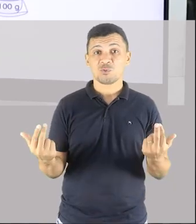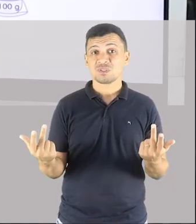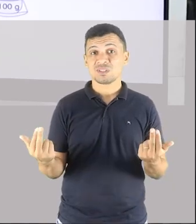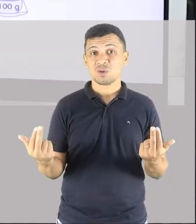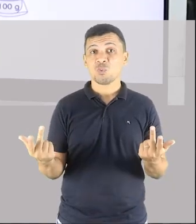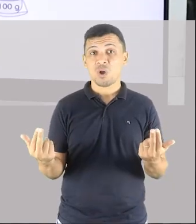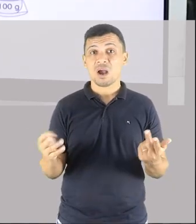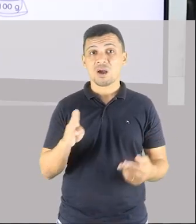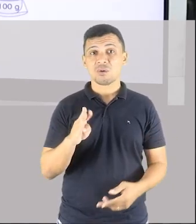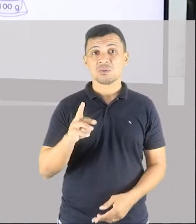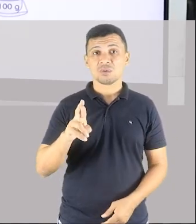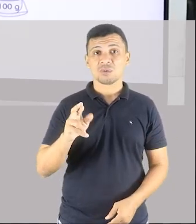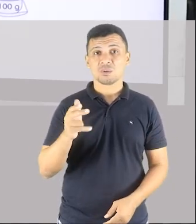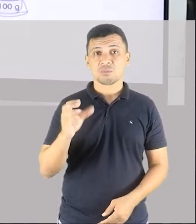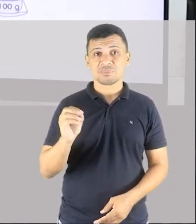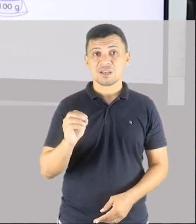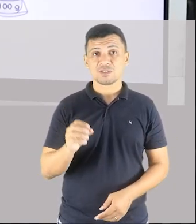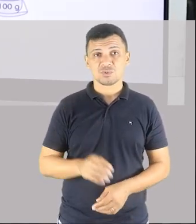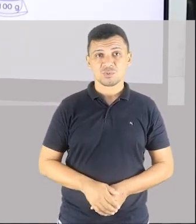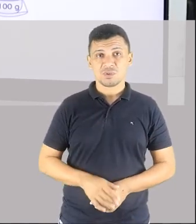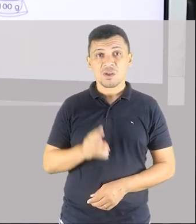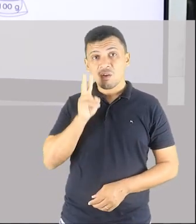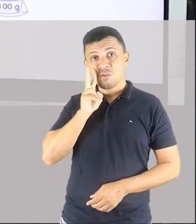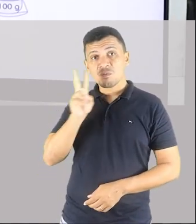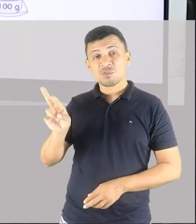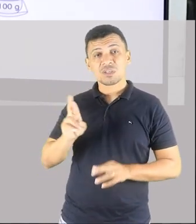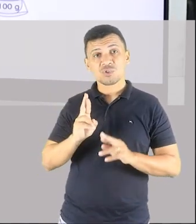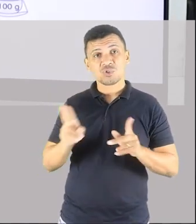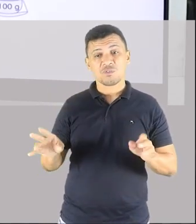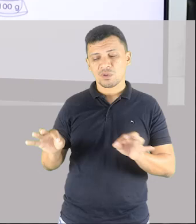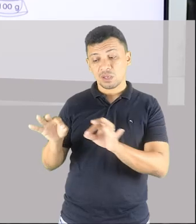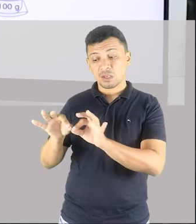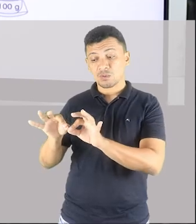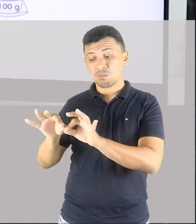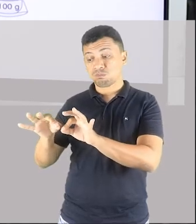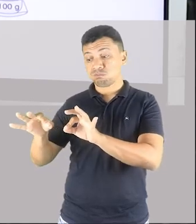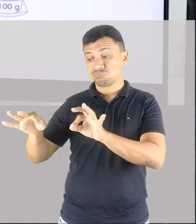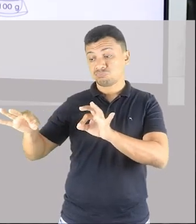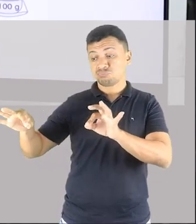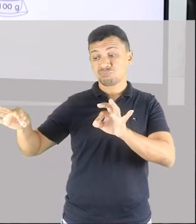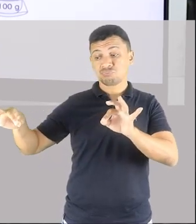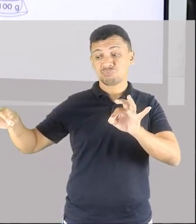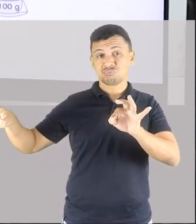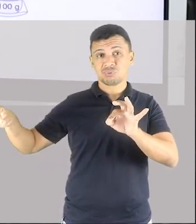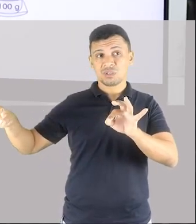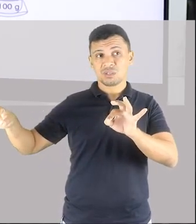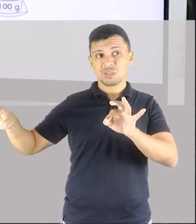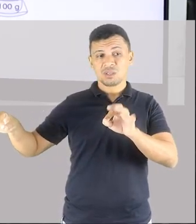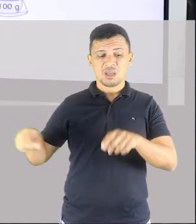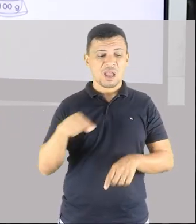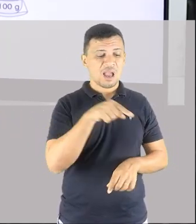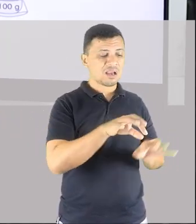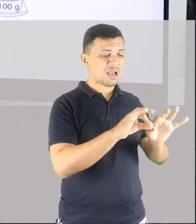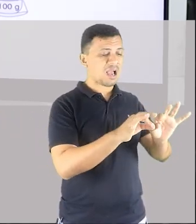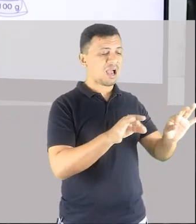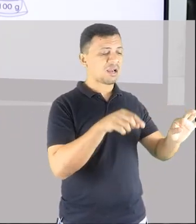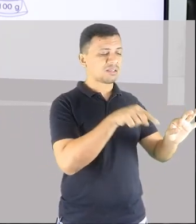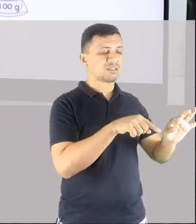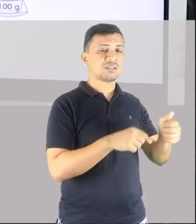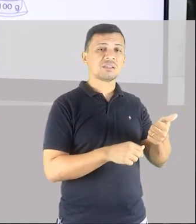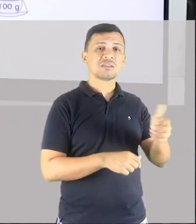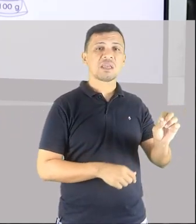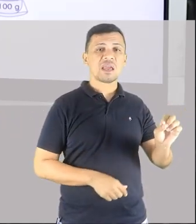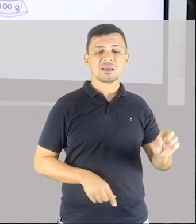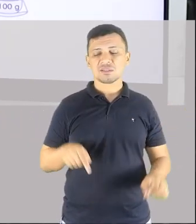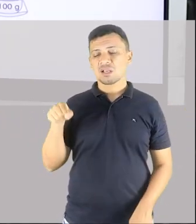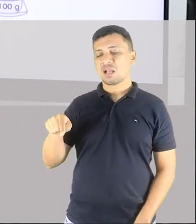iguais. Mas os braços são diferentes. Ó, aqui tem um braço de 10 centímetros, aqui tem um braço